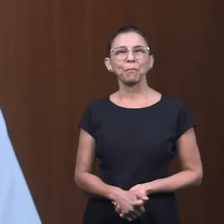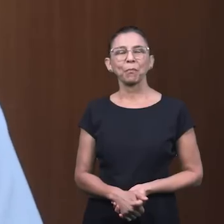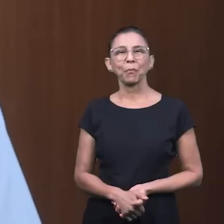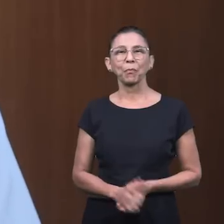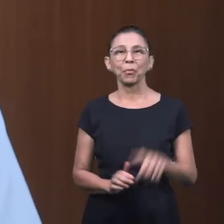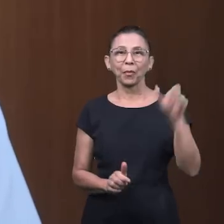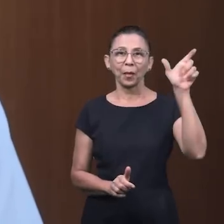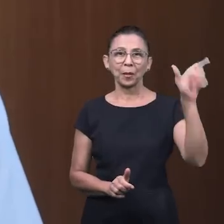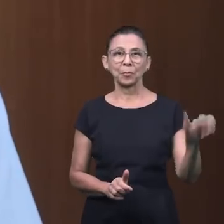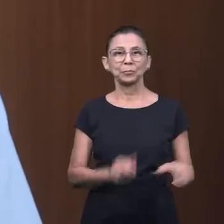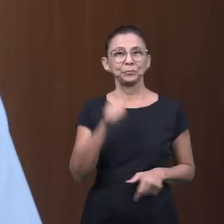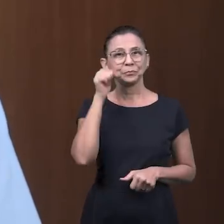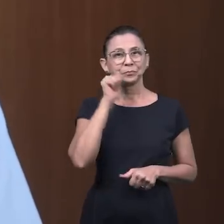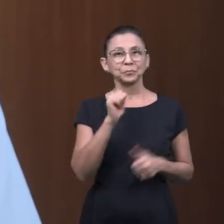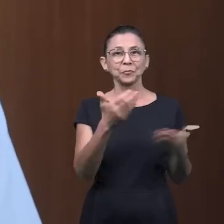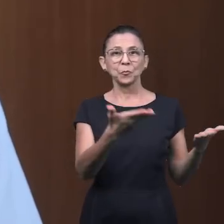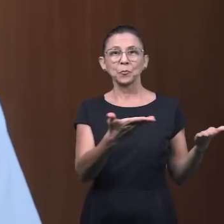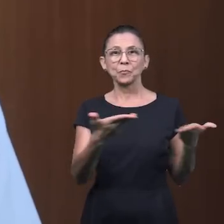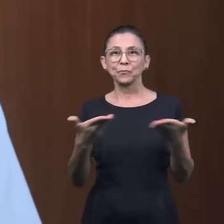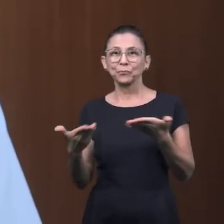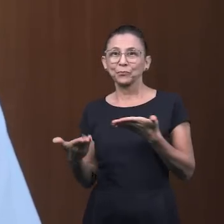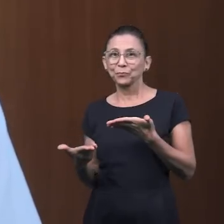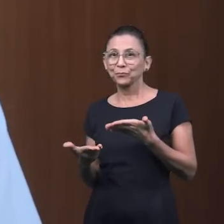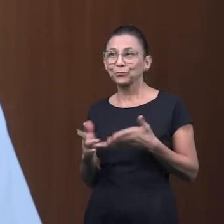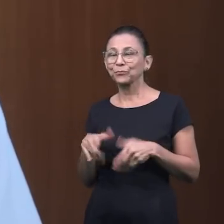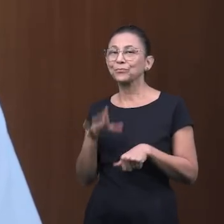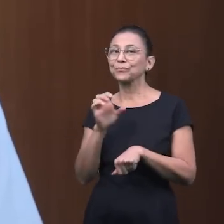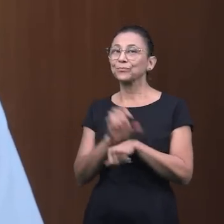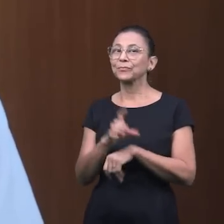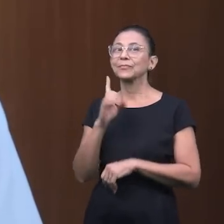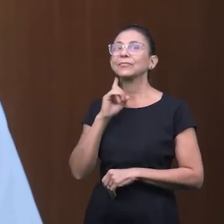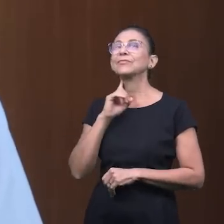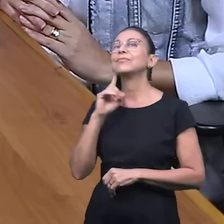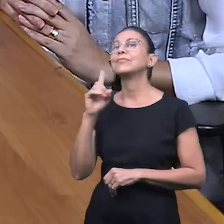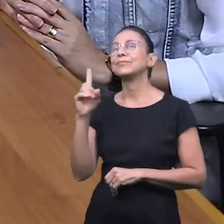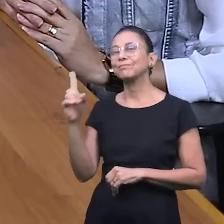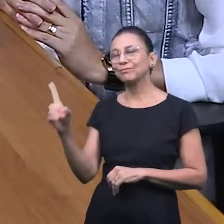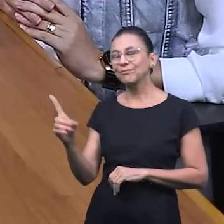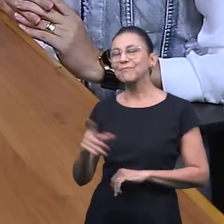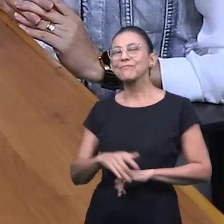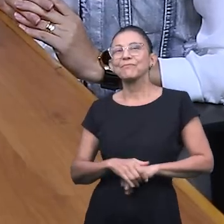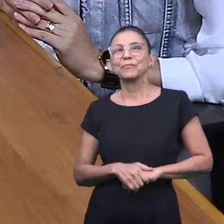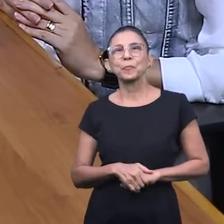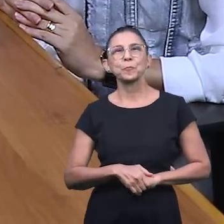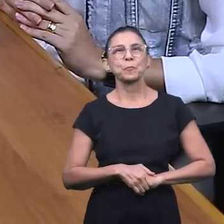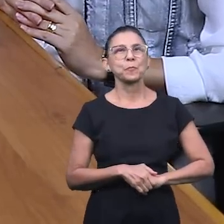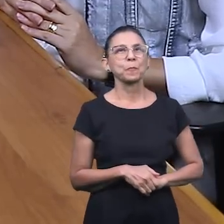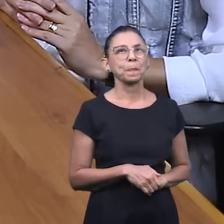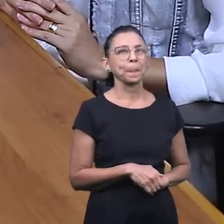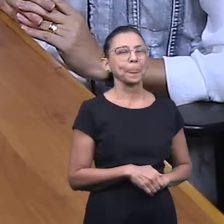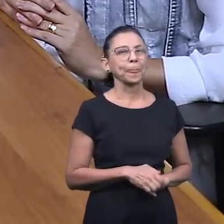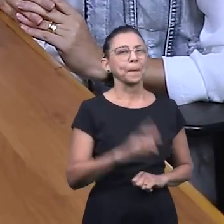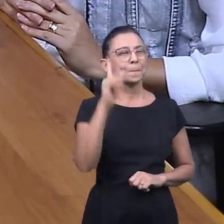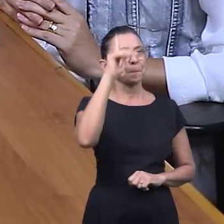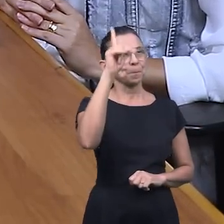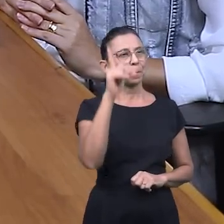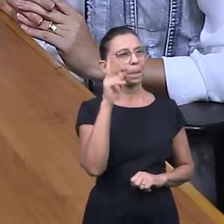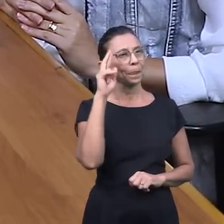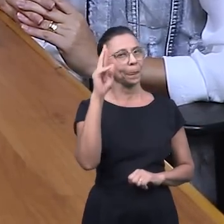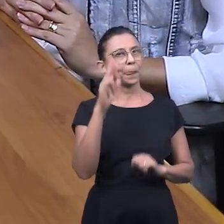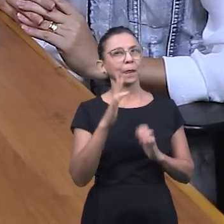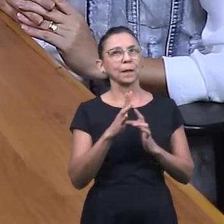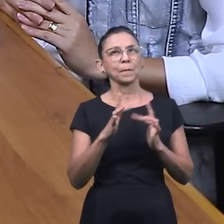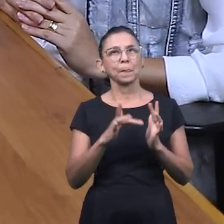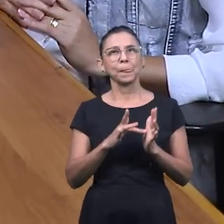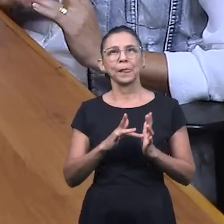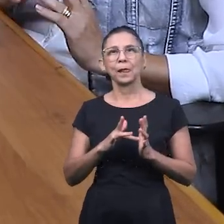A convidada dessa semana veio lá das Minas Gerais. A Daça Soares, paz do Senhor, tudo bom? Paz do Senhor,